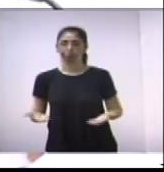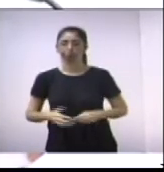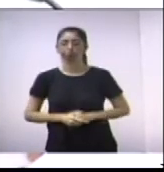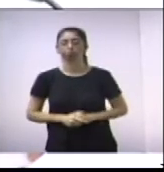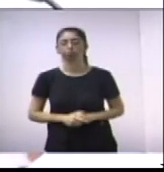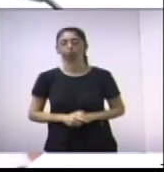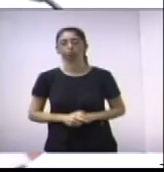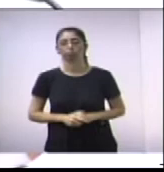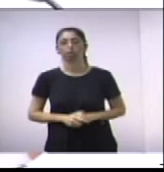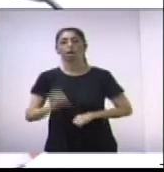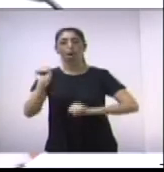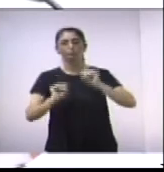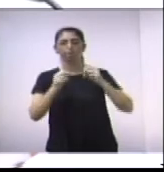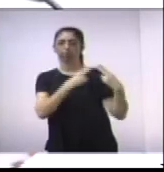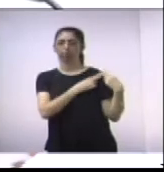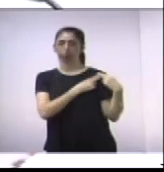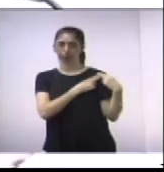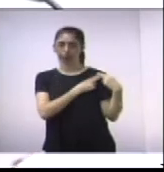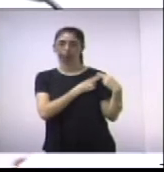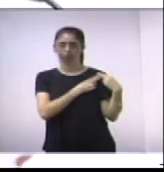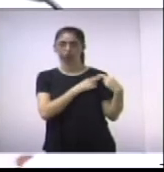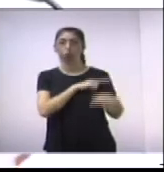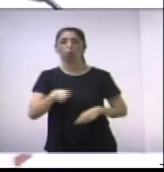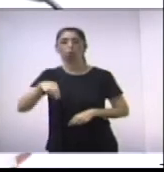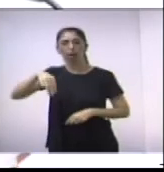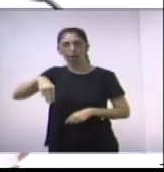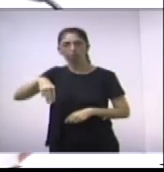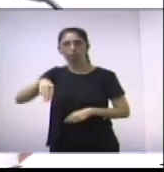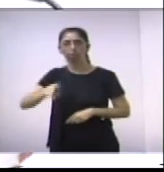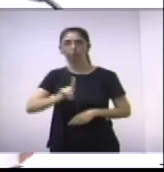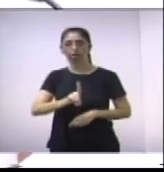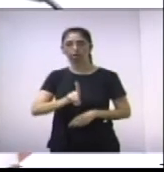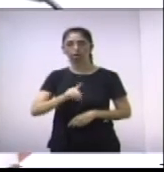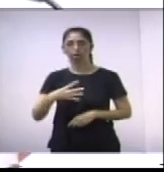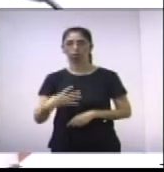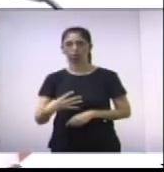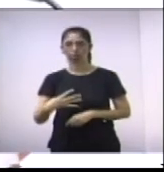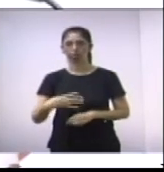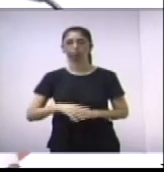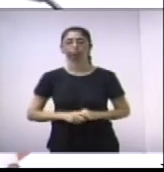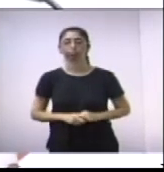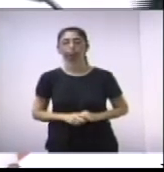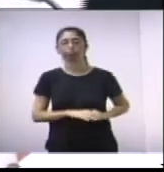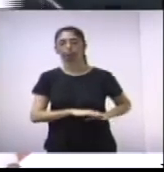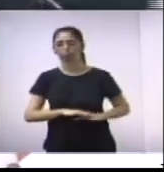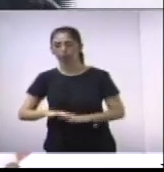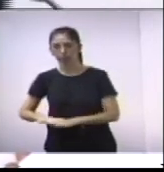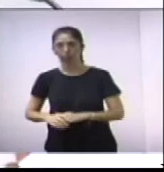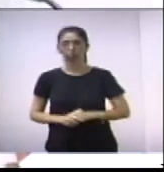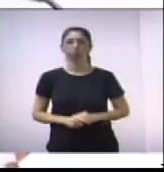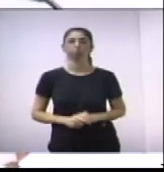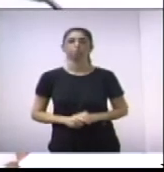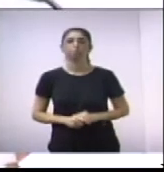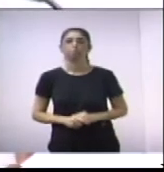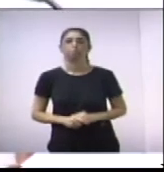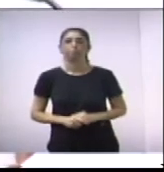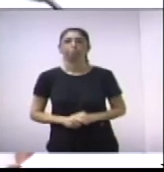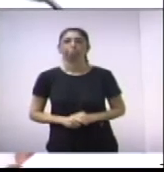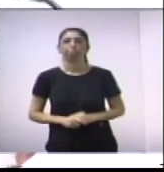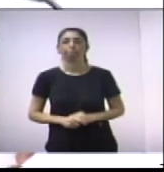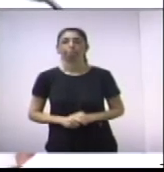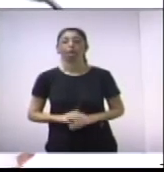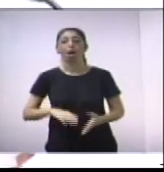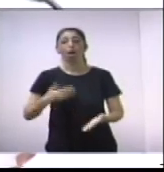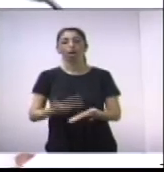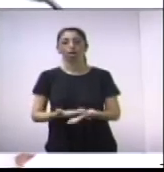contratada, MD4. 55. Contudo, se desconhece qualquer tipo de sanção aplicada até a